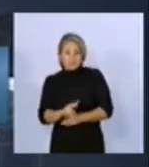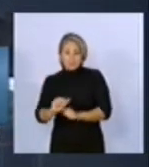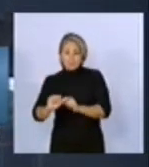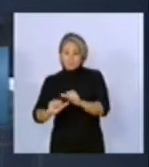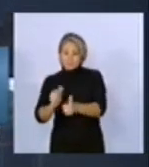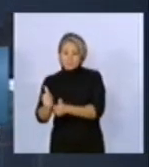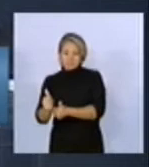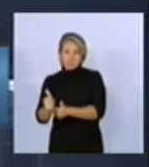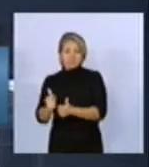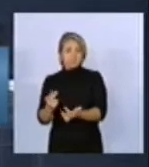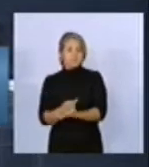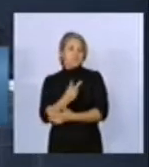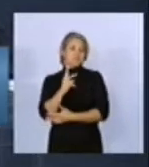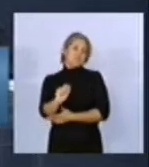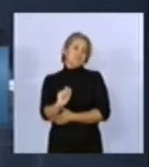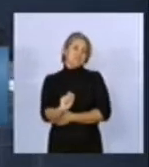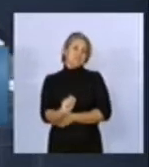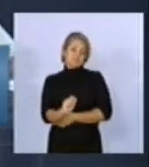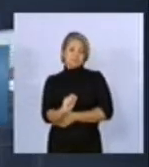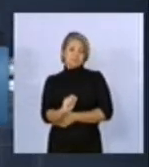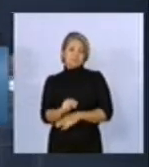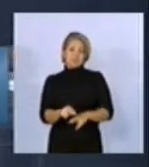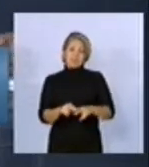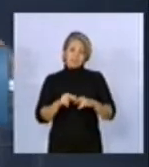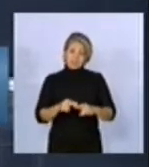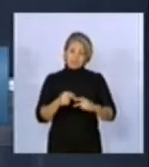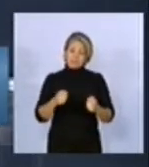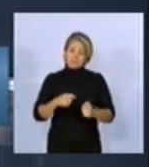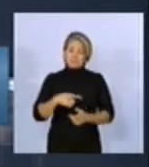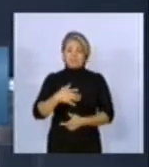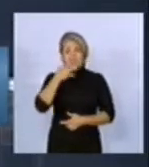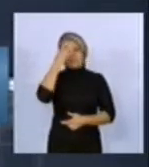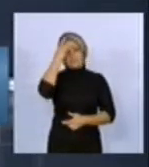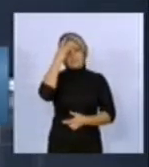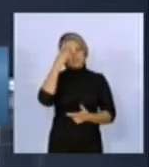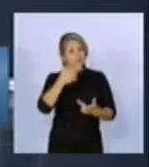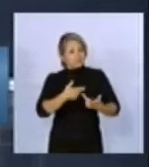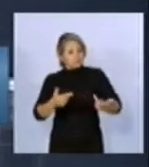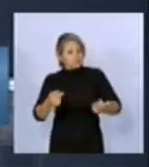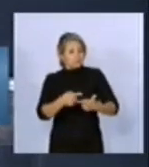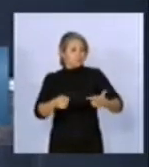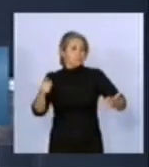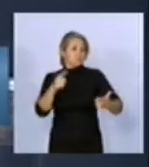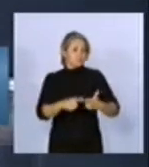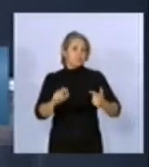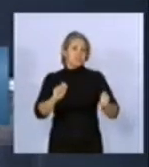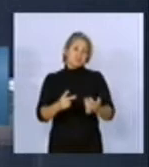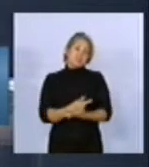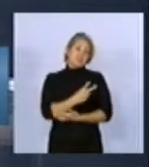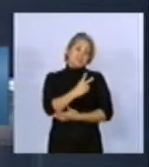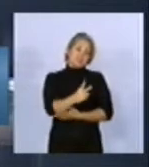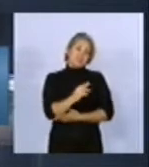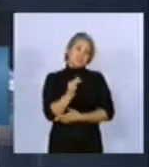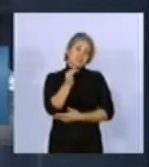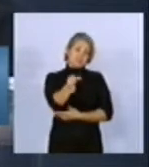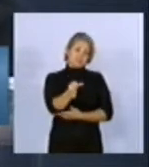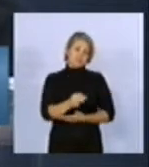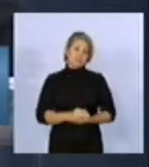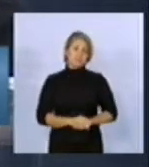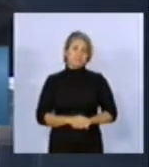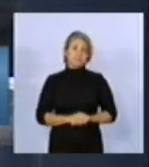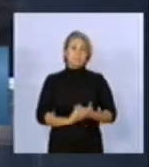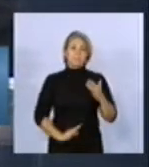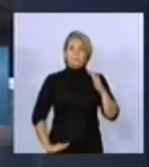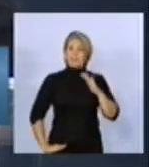para ver essa mudança Então temos que estar cientes dessa situação também as